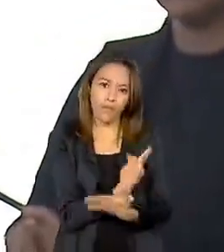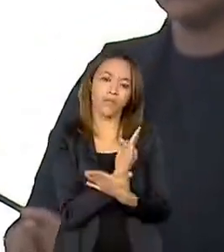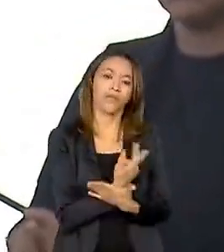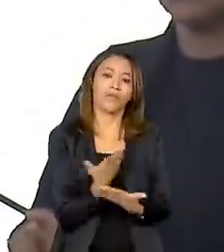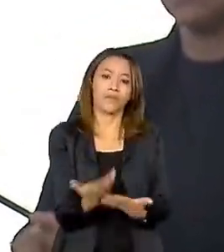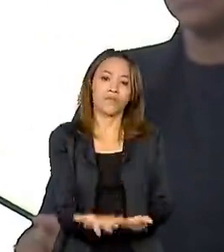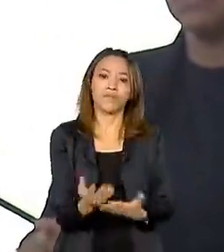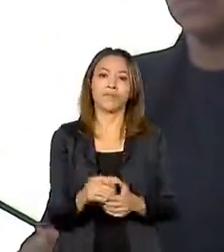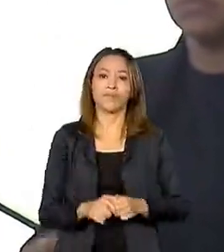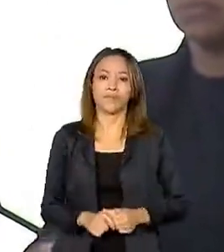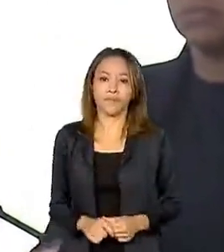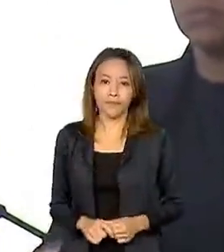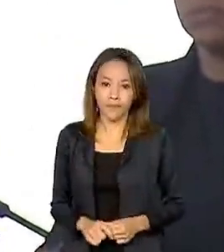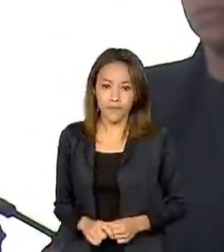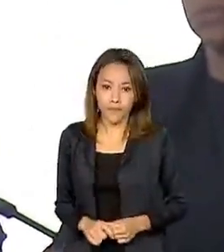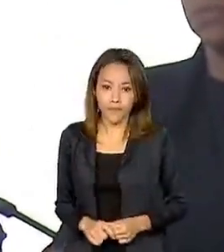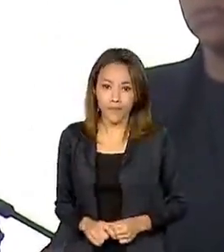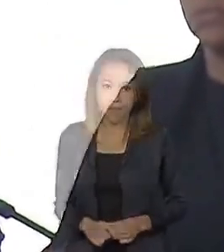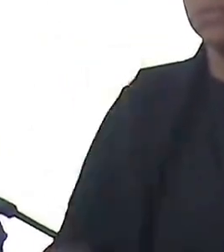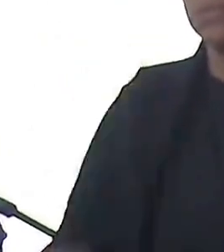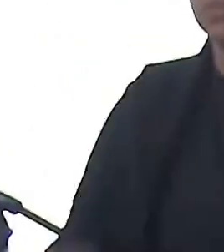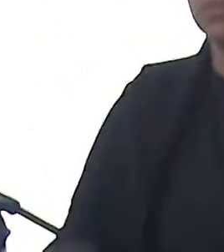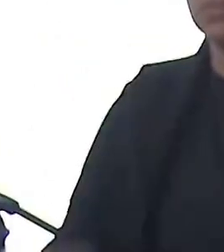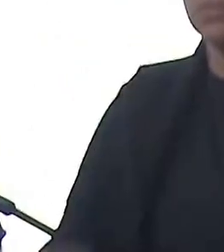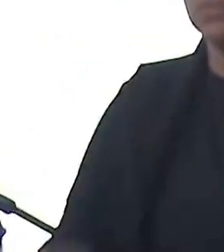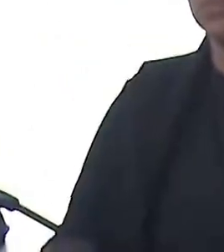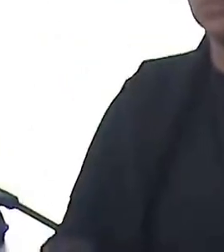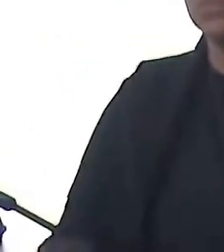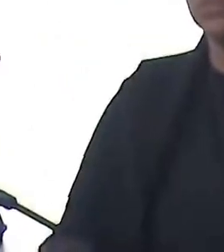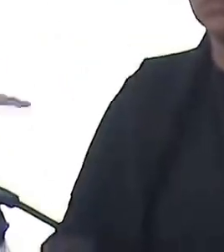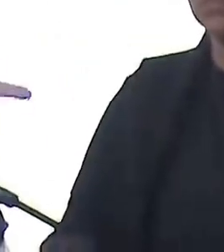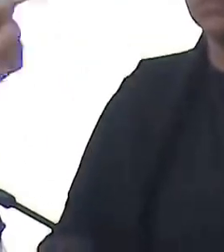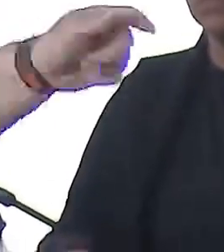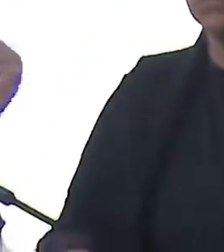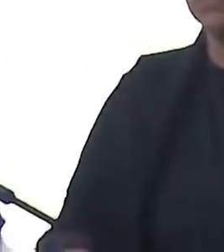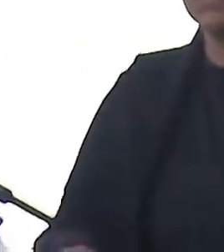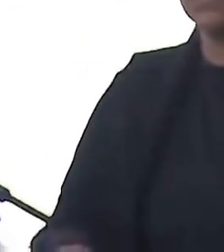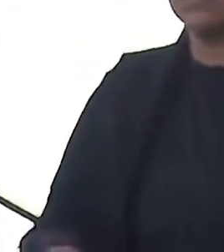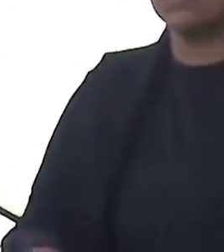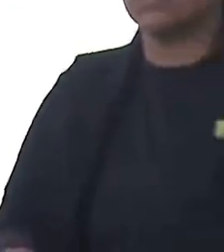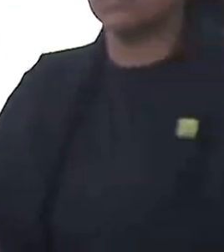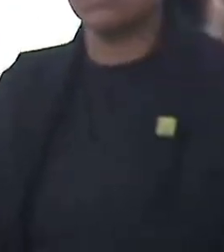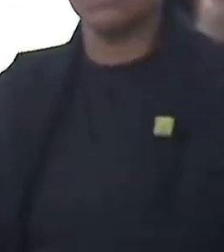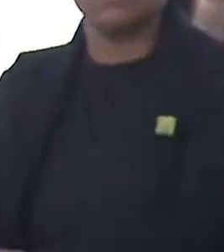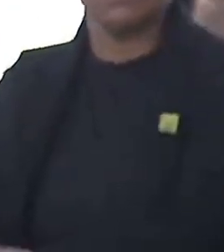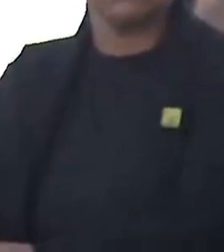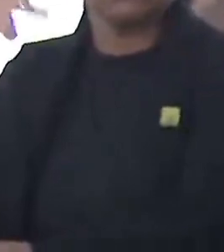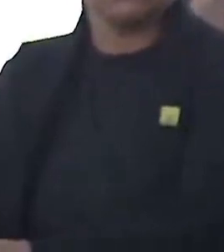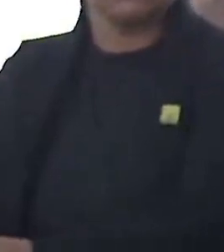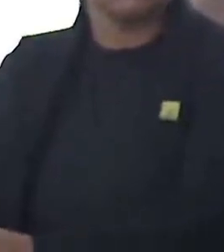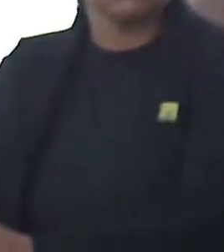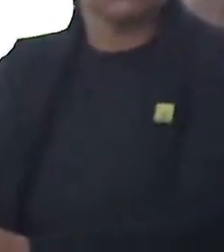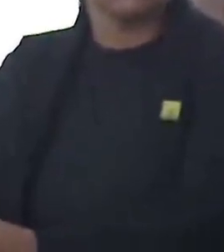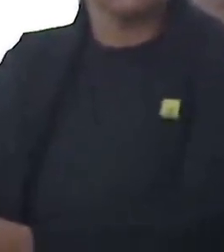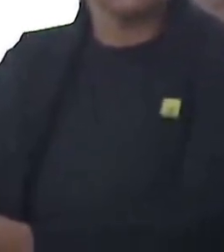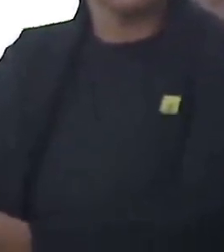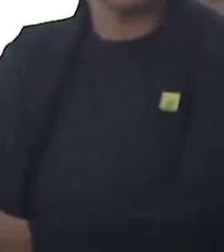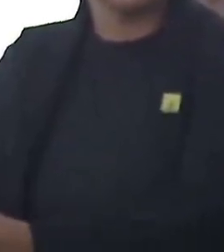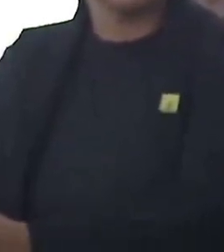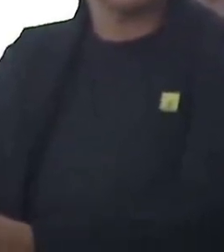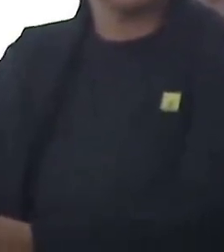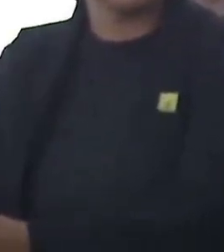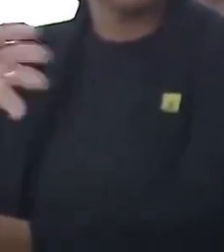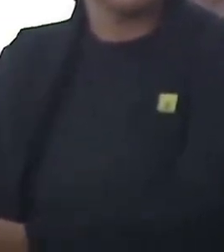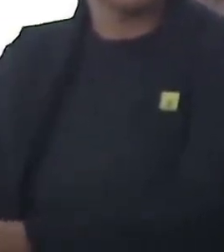da Perimetral. E aí, quando a gente acertou a questão do túnel, nós acertamos também, ministro Rui Costa. Vamos fazer em